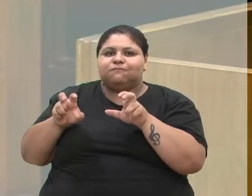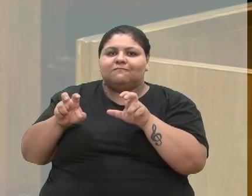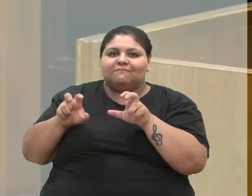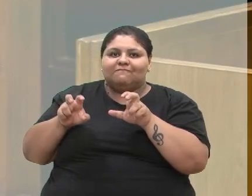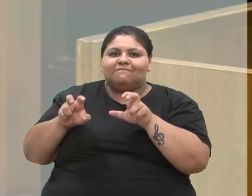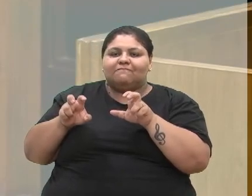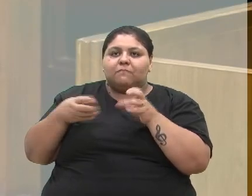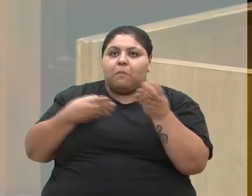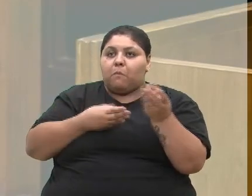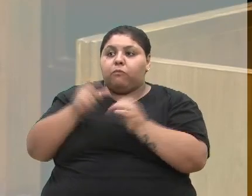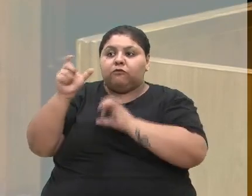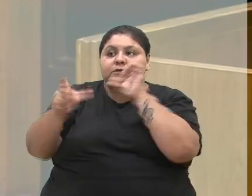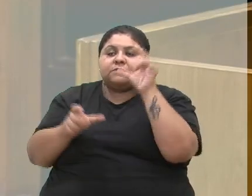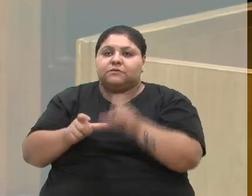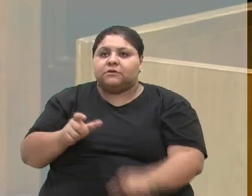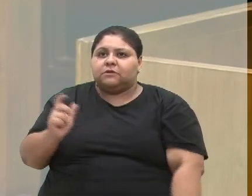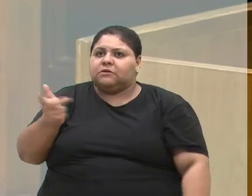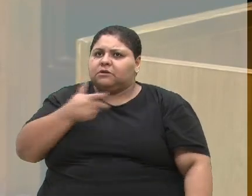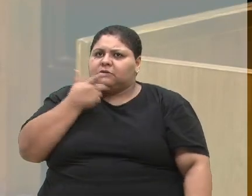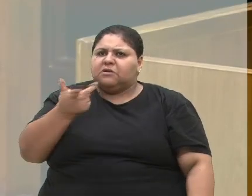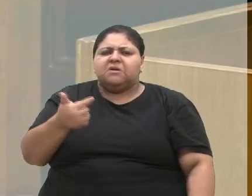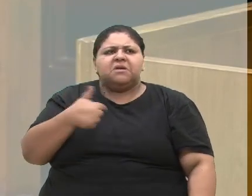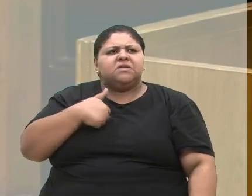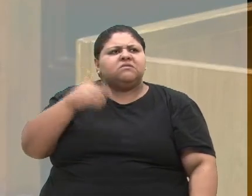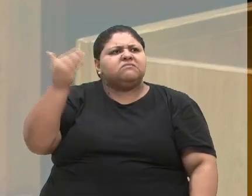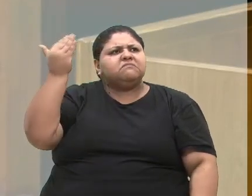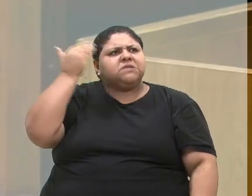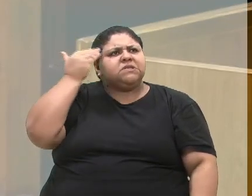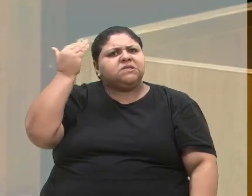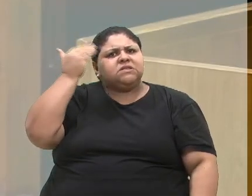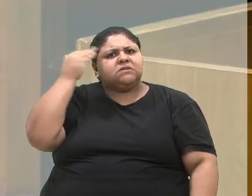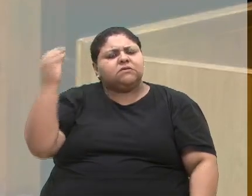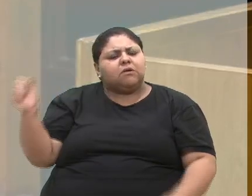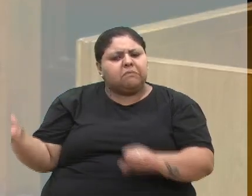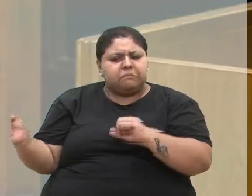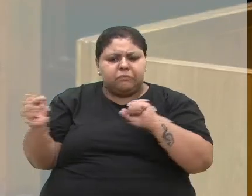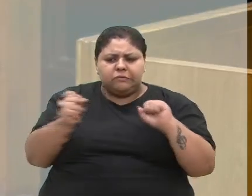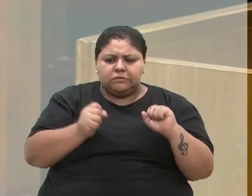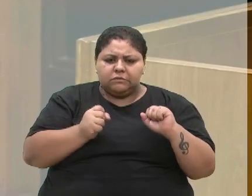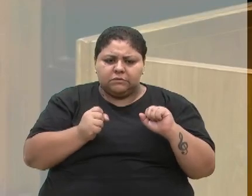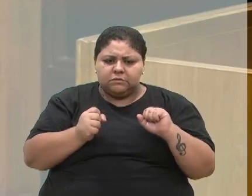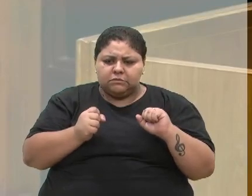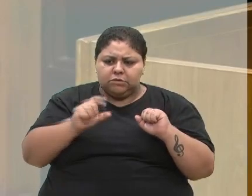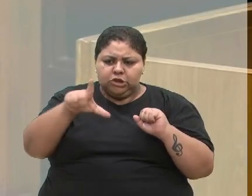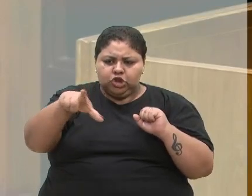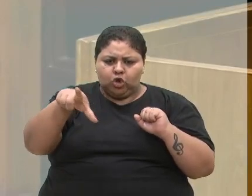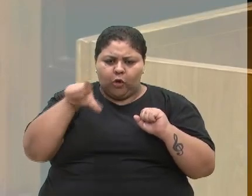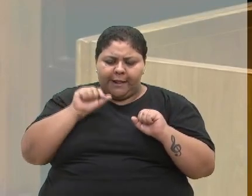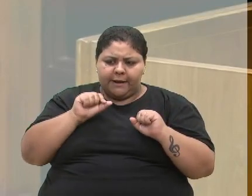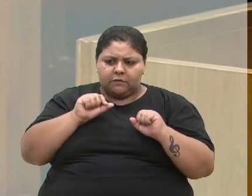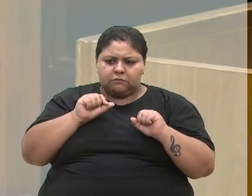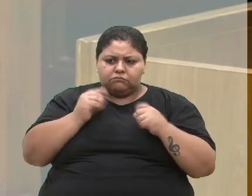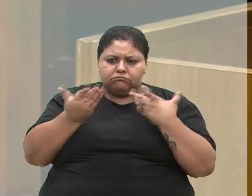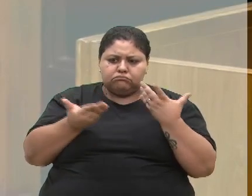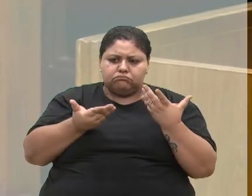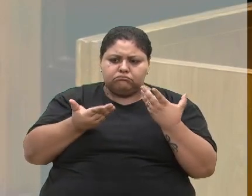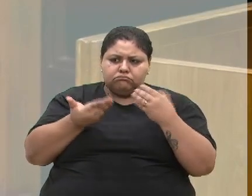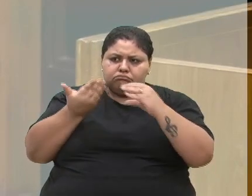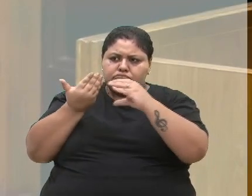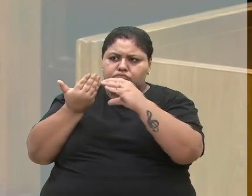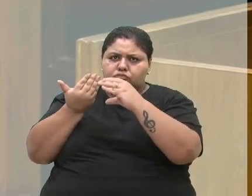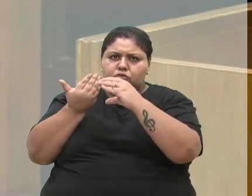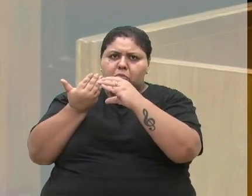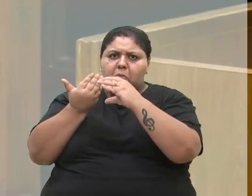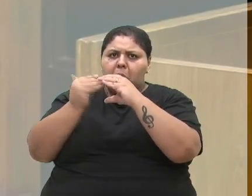houve muita gente dizendo: eu não sabia que podia determinar para onde vão,